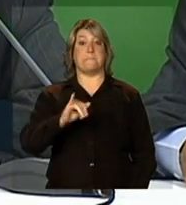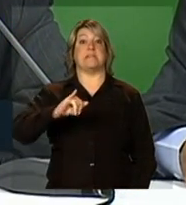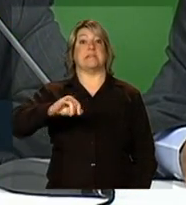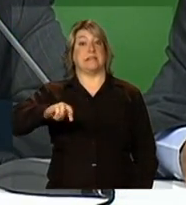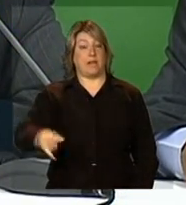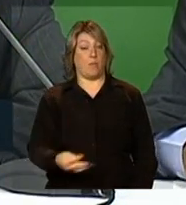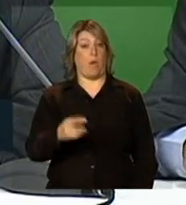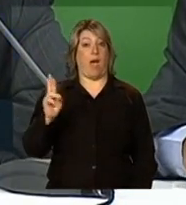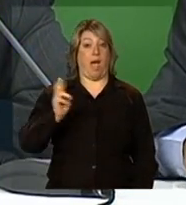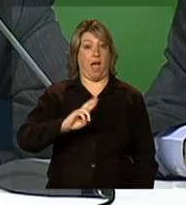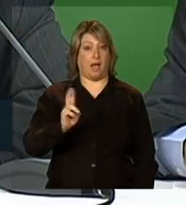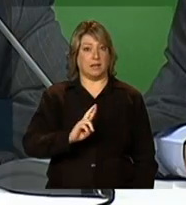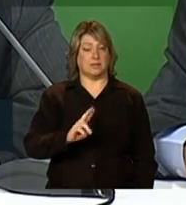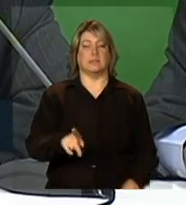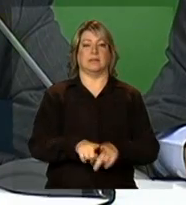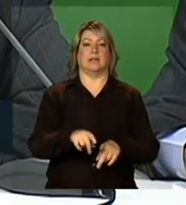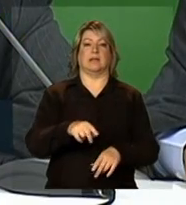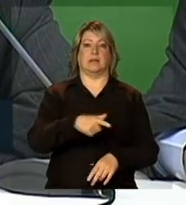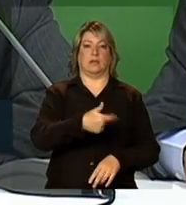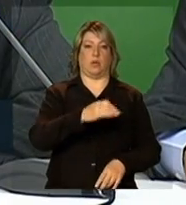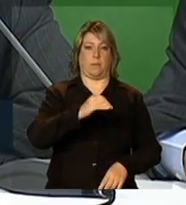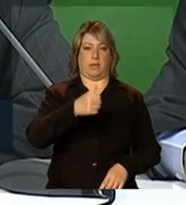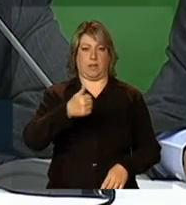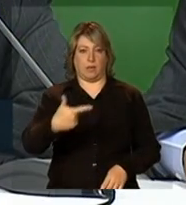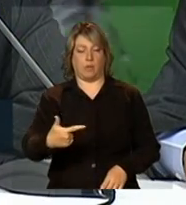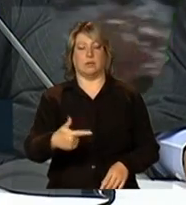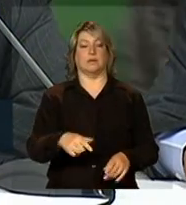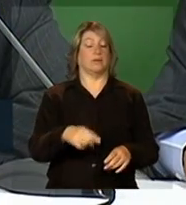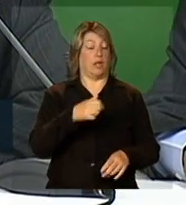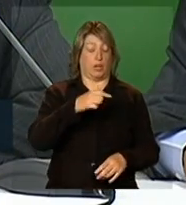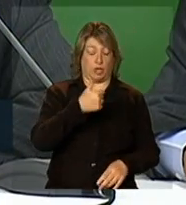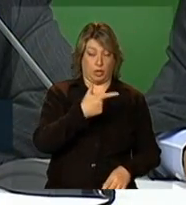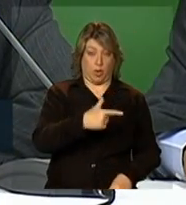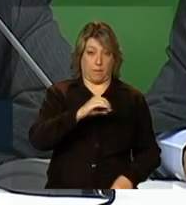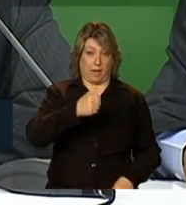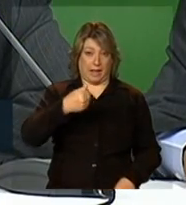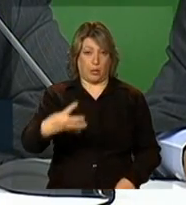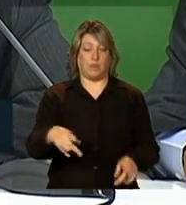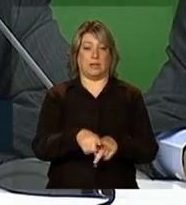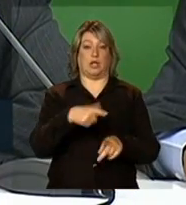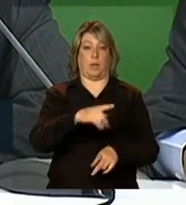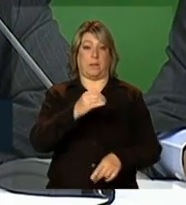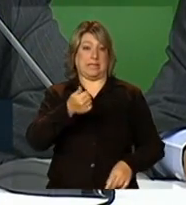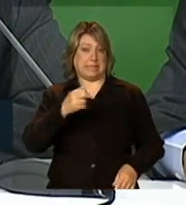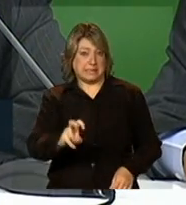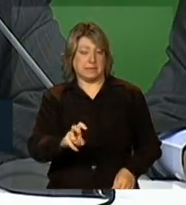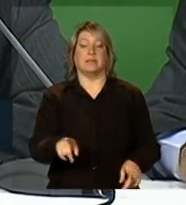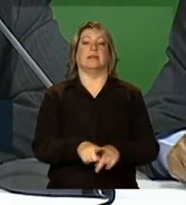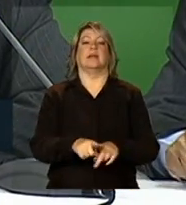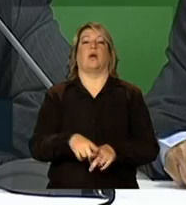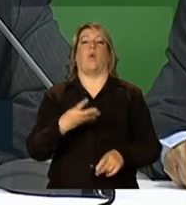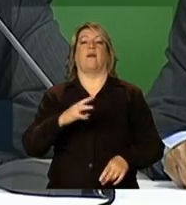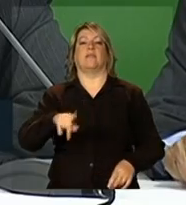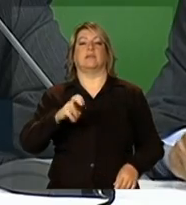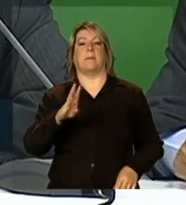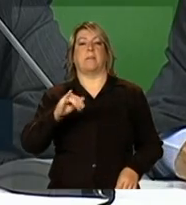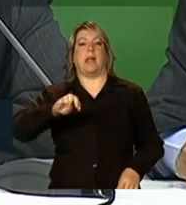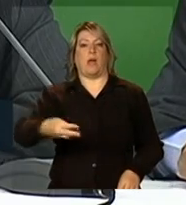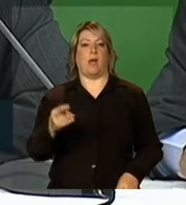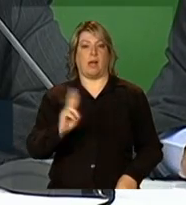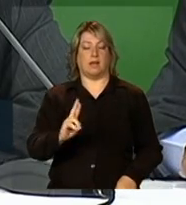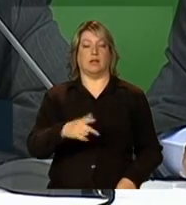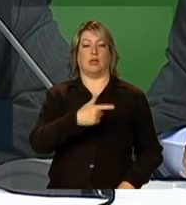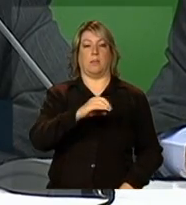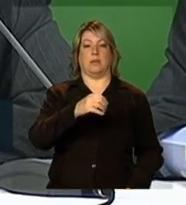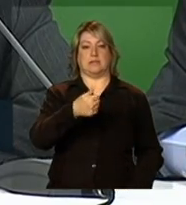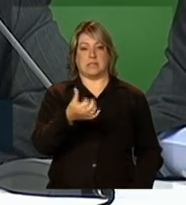bilhões de reais, 14/15, e 4,25 bilhões de reais, 16/17,